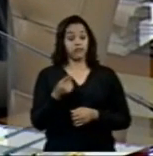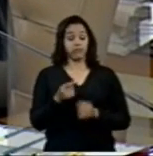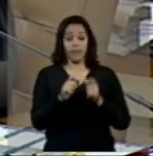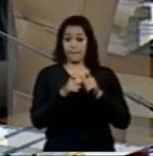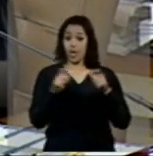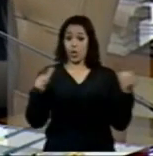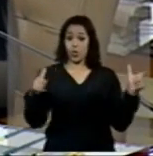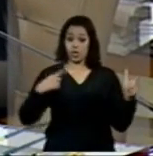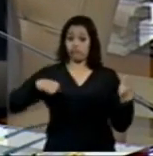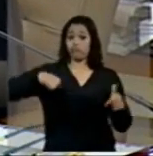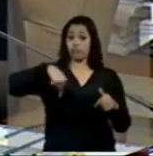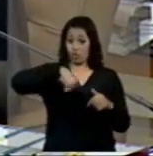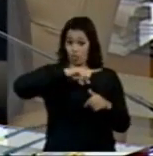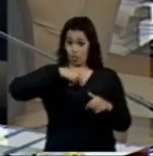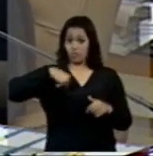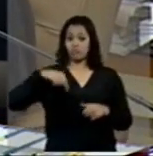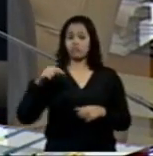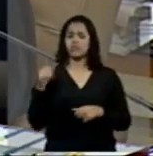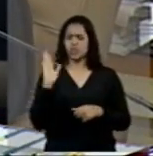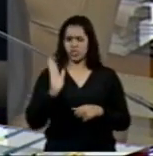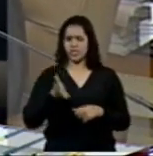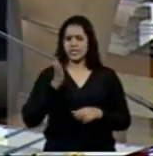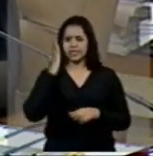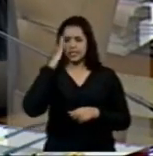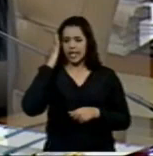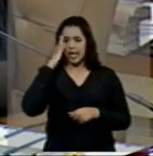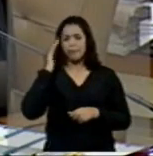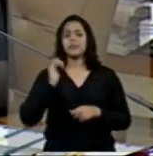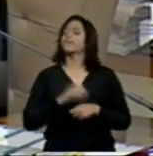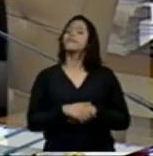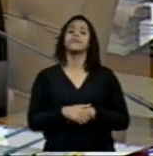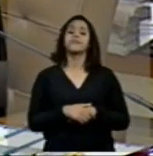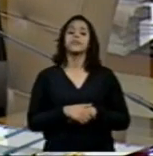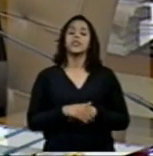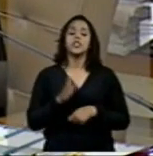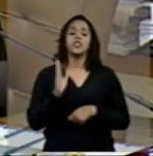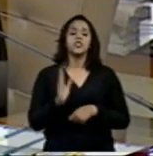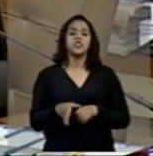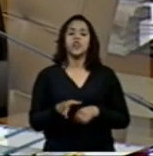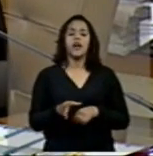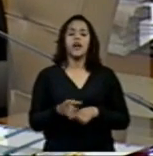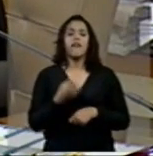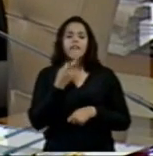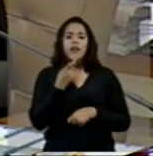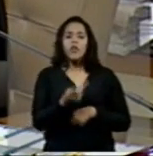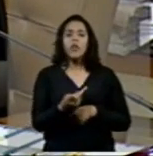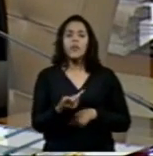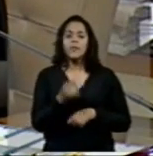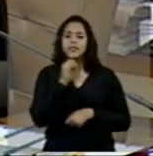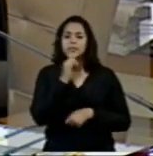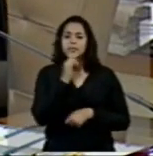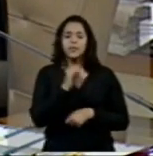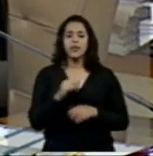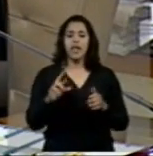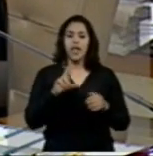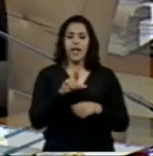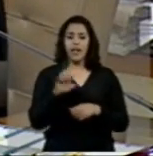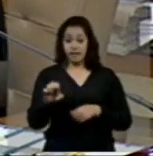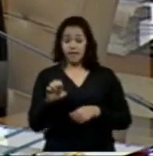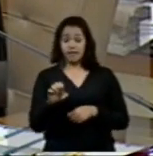maioria, todos já sabemos, reputou constitucional a questão articulada no